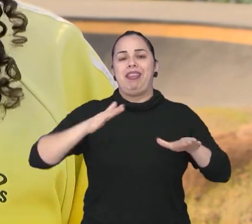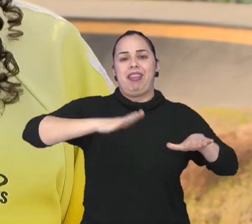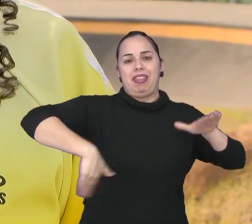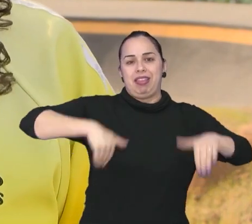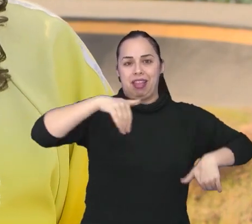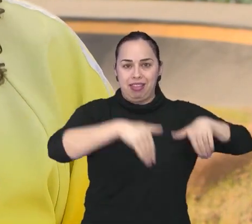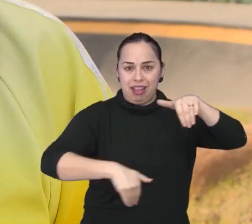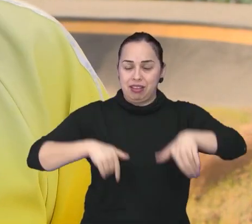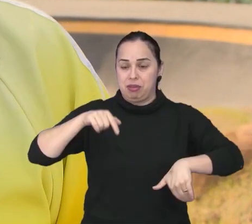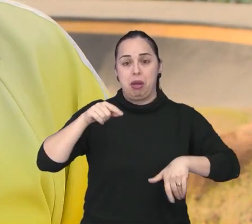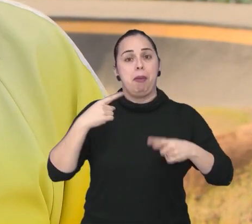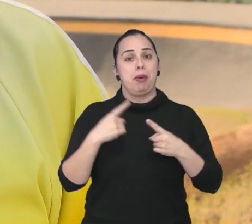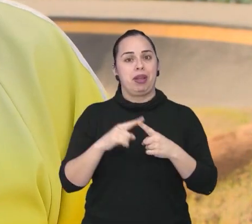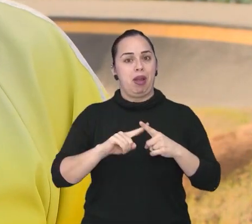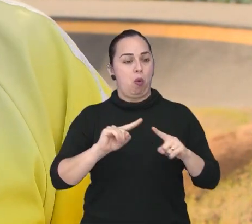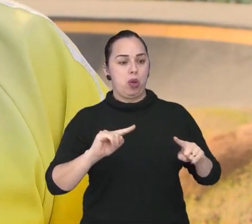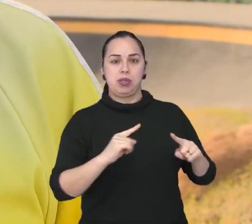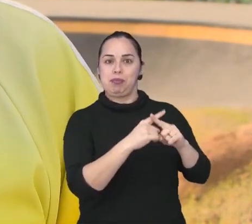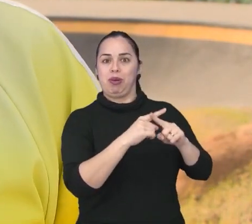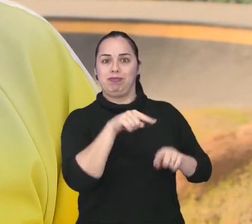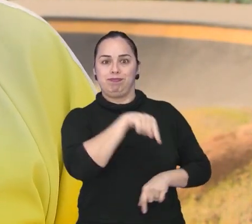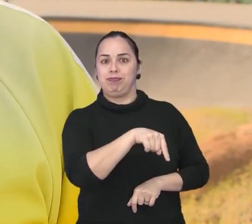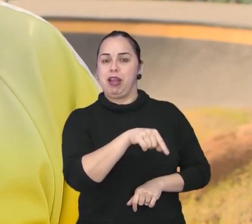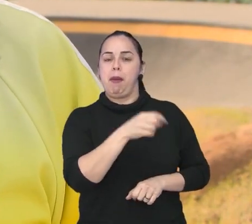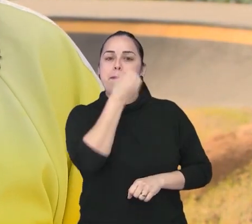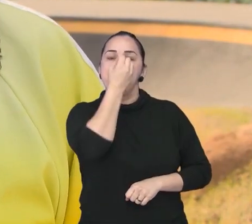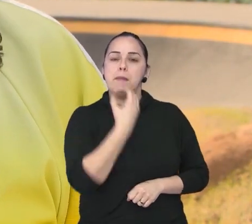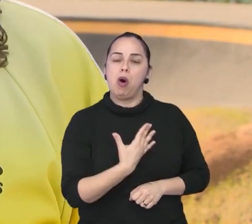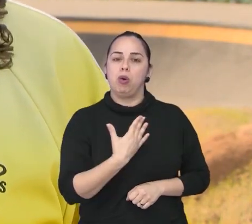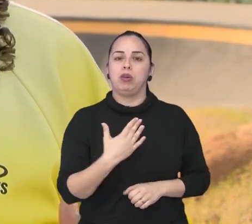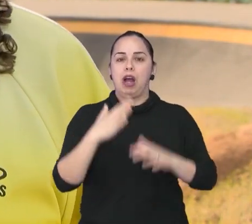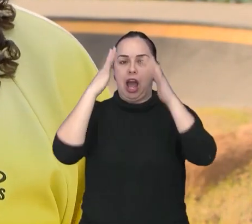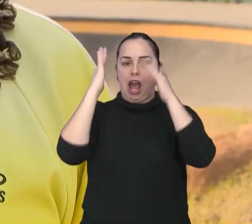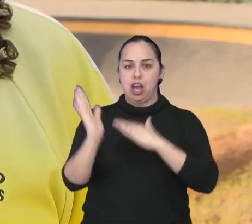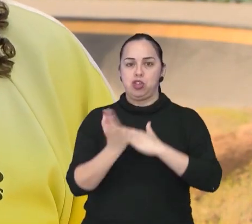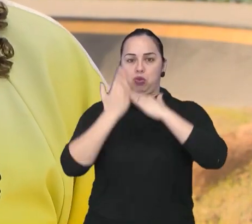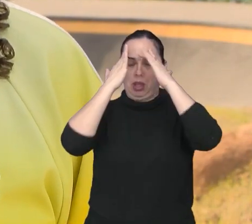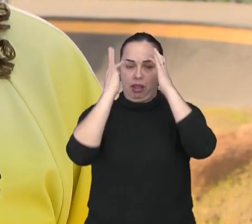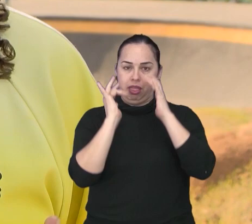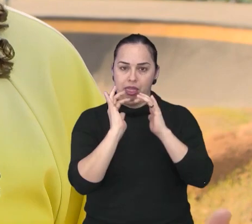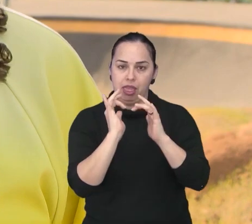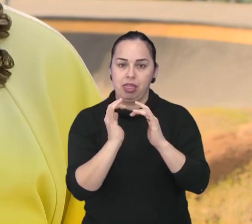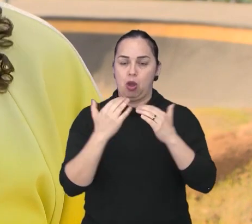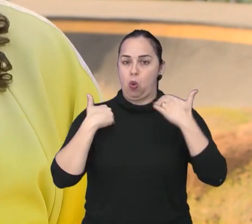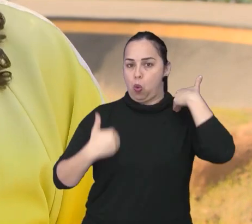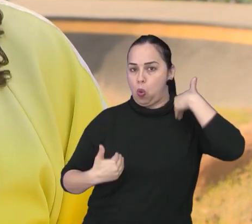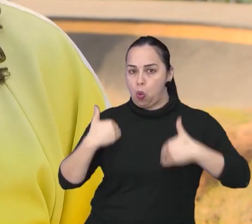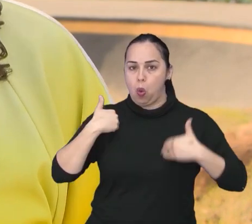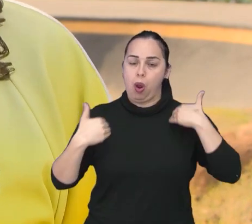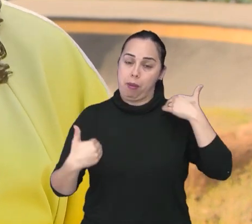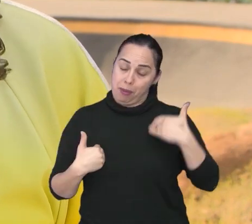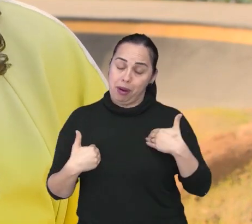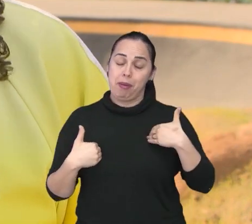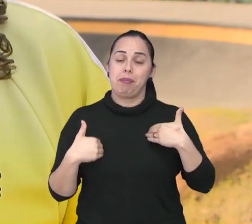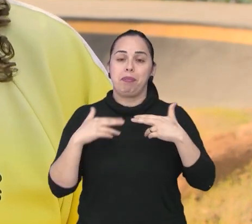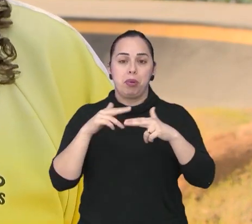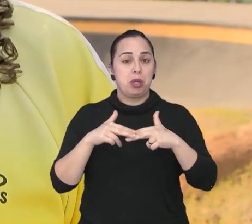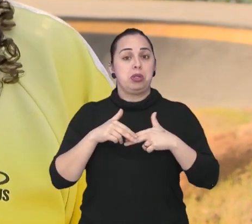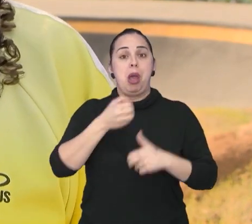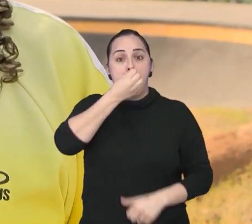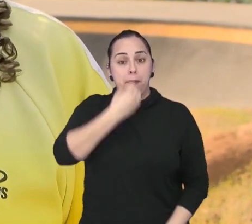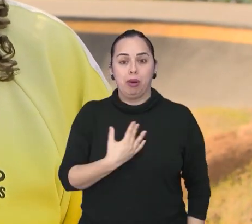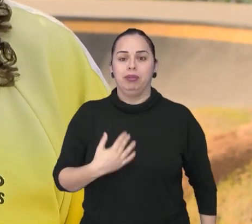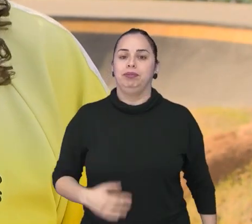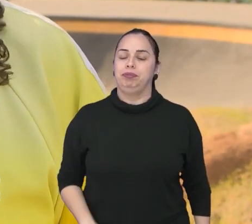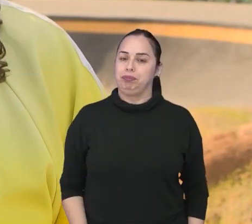para natação, que é um esporte assim completo, vamos dizer, cognitivo, motora, em relação a isso.